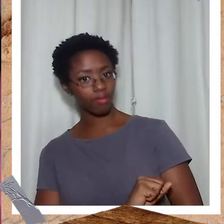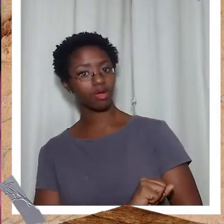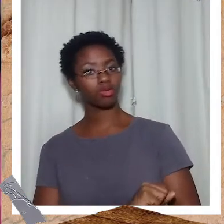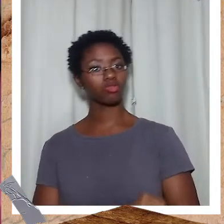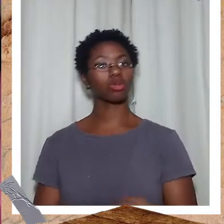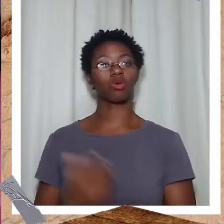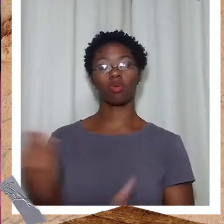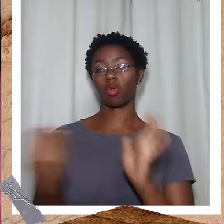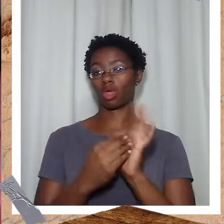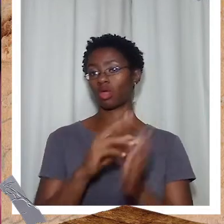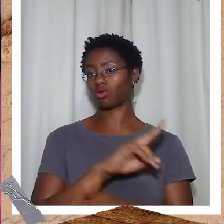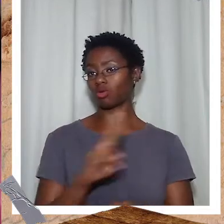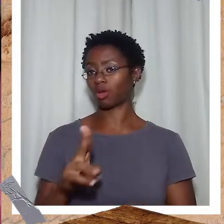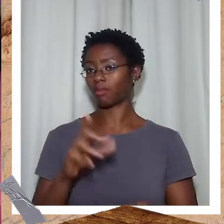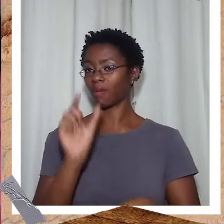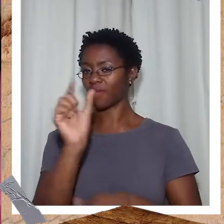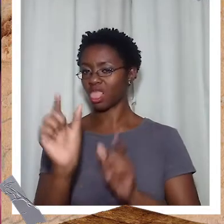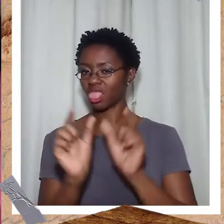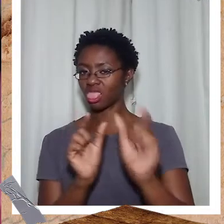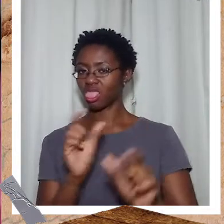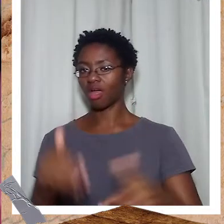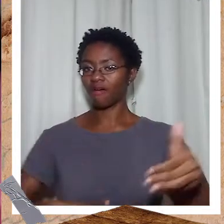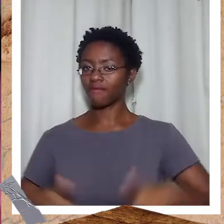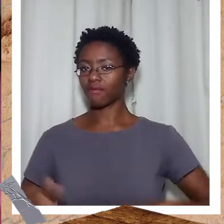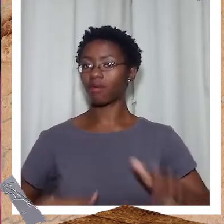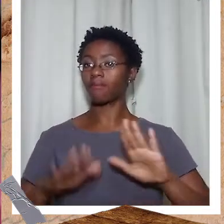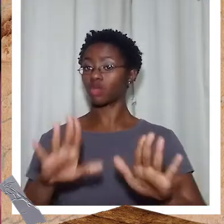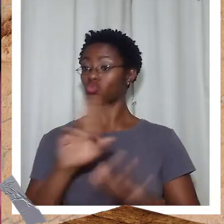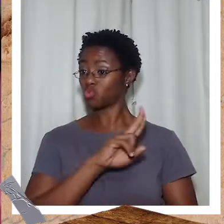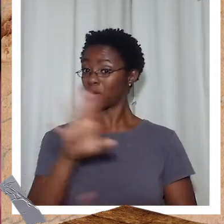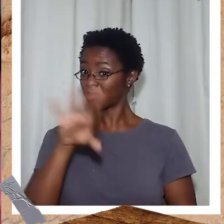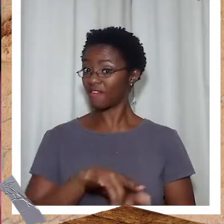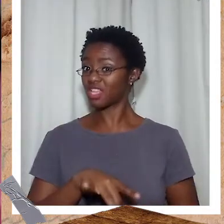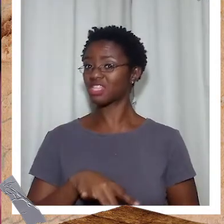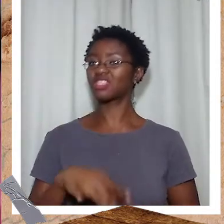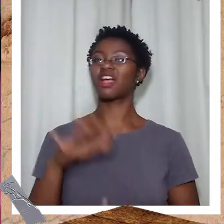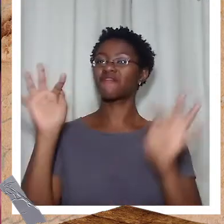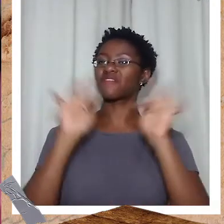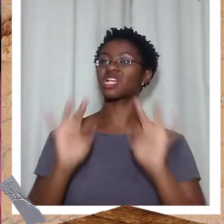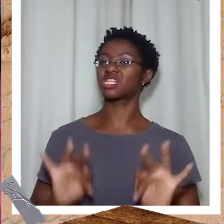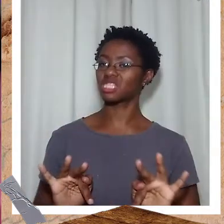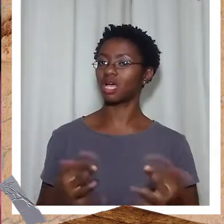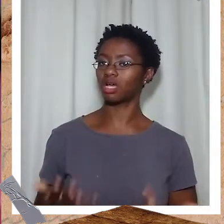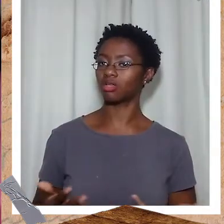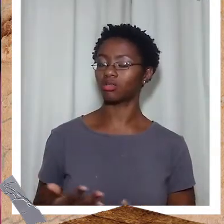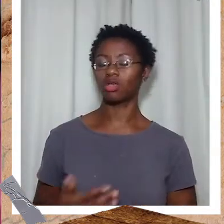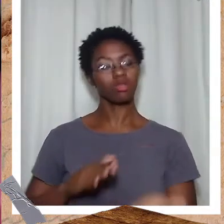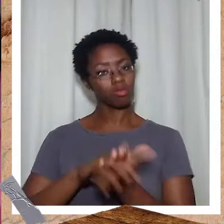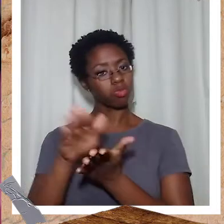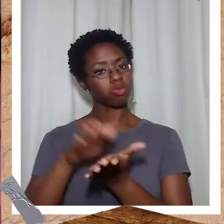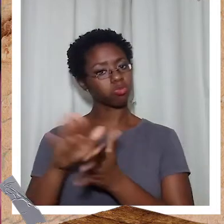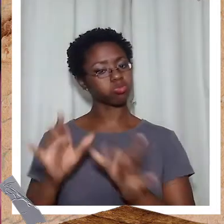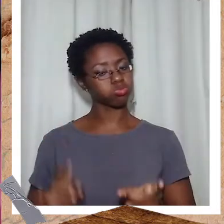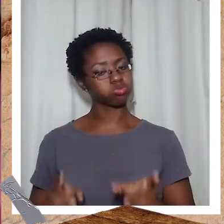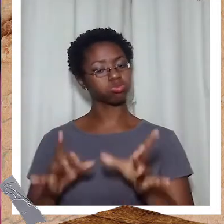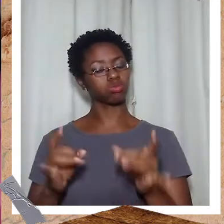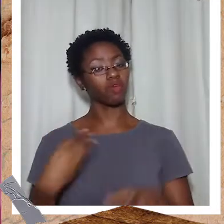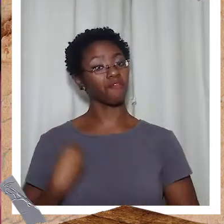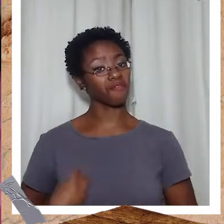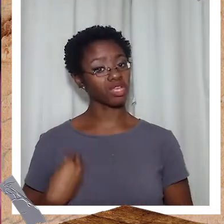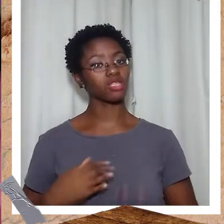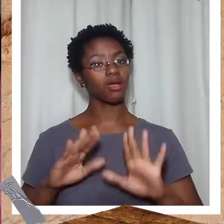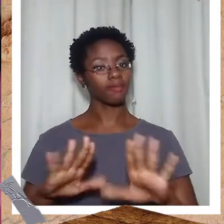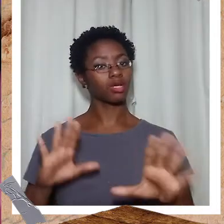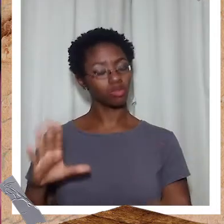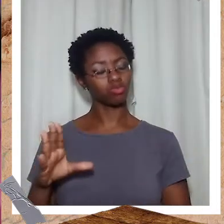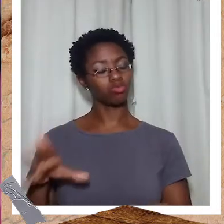Pedaços da Fome, que sai em 63, mas que o nome original era Felizarda. Então, isso foi o que ela publicou em vida. E o conjunto, né,